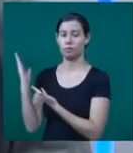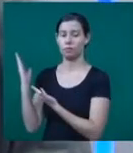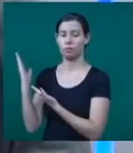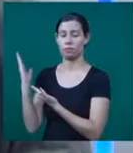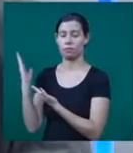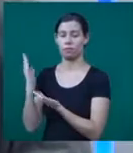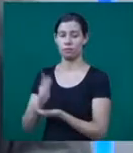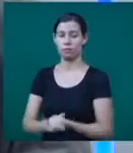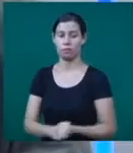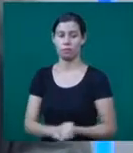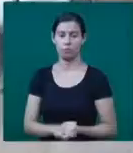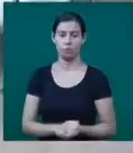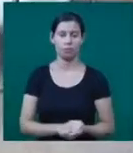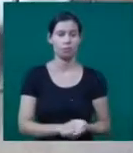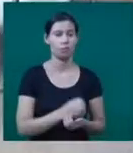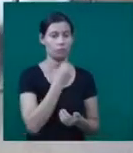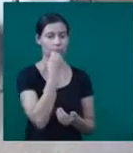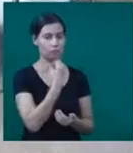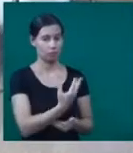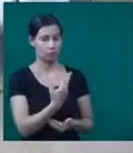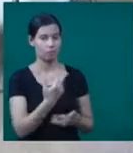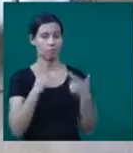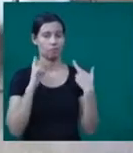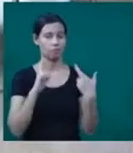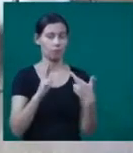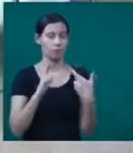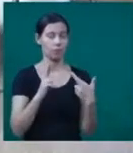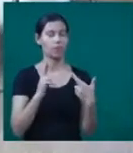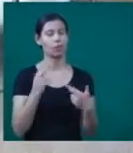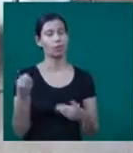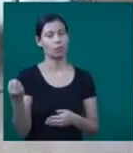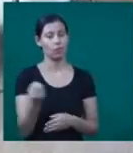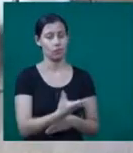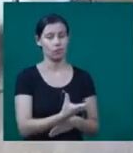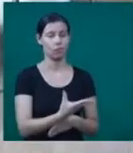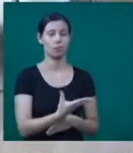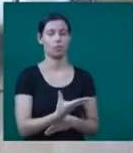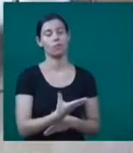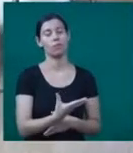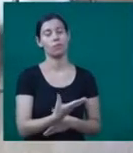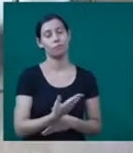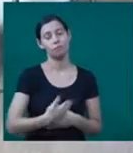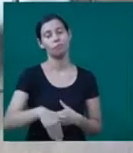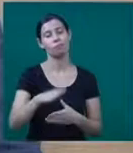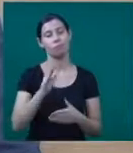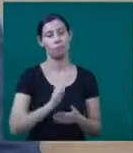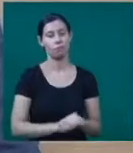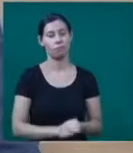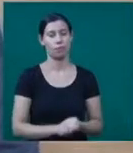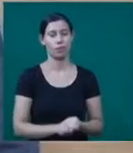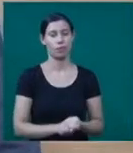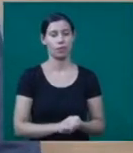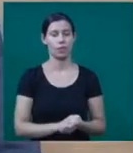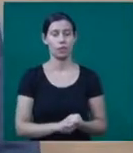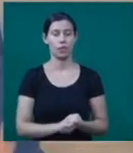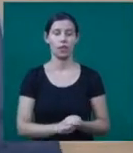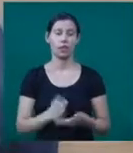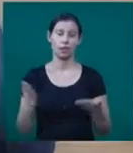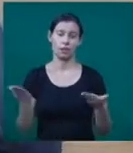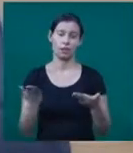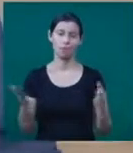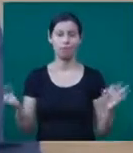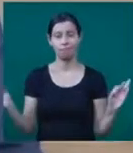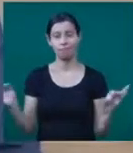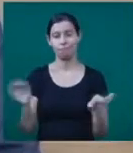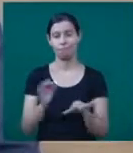f7.com.br. Que bom, olha, Marcelo, sucesso aí com esse vídeo e com novas produções que venham também pela frente, viu? Obrigado. Que bom. E olha só, a gente fica por aqui. Uma